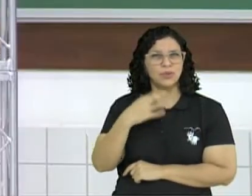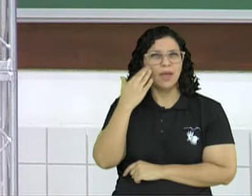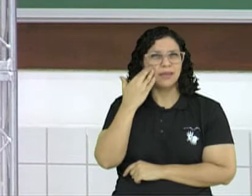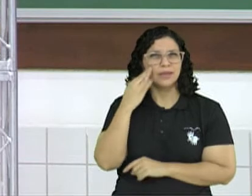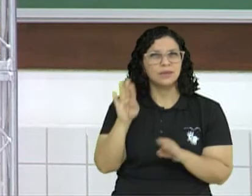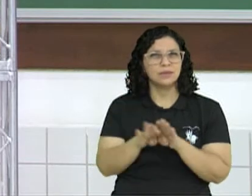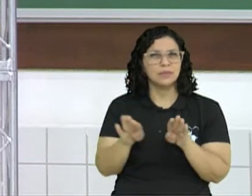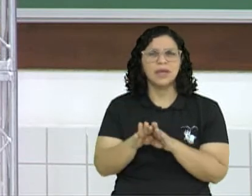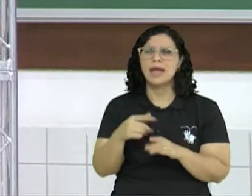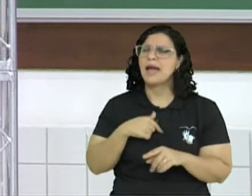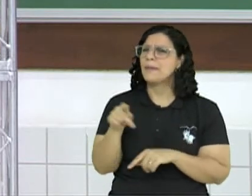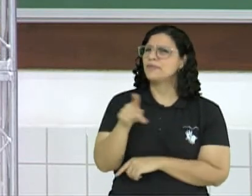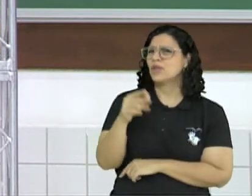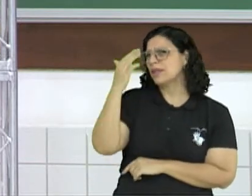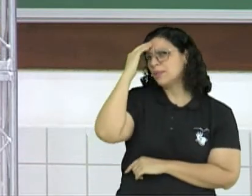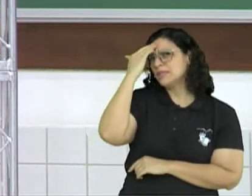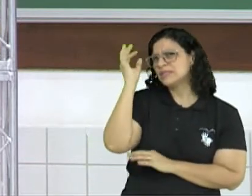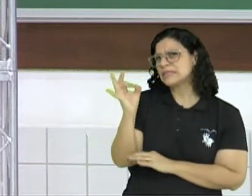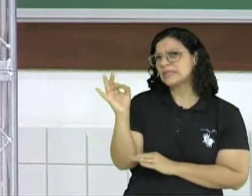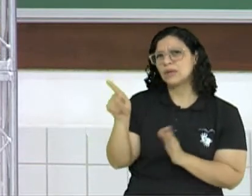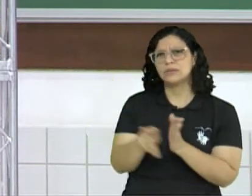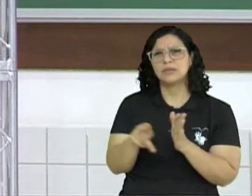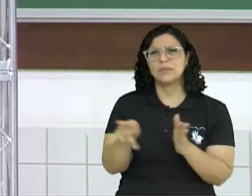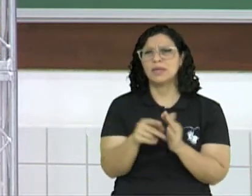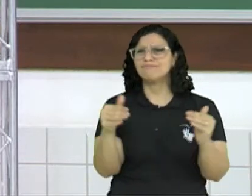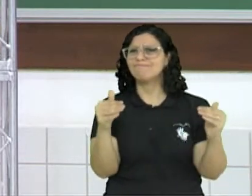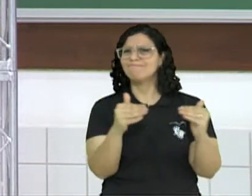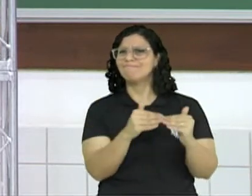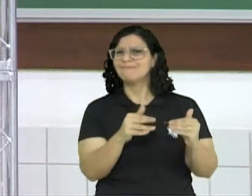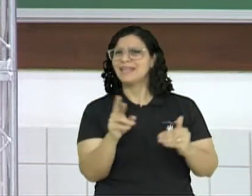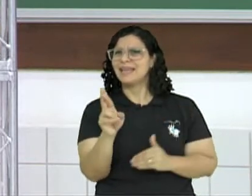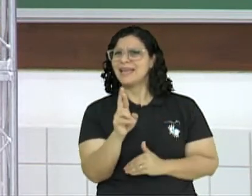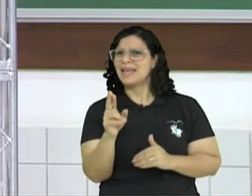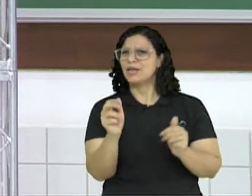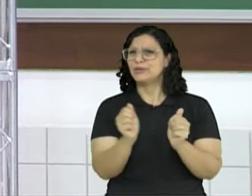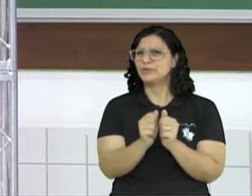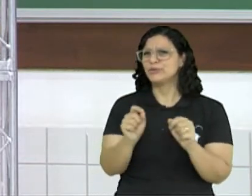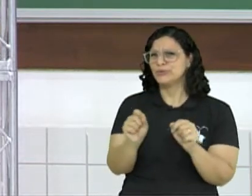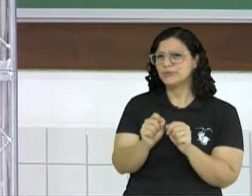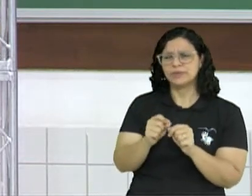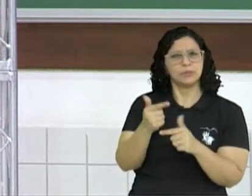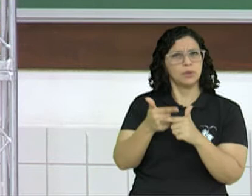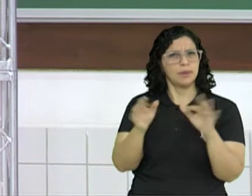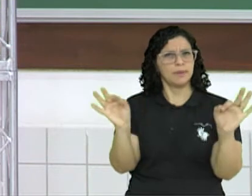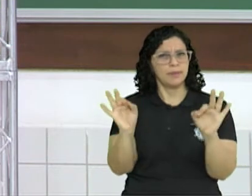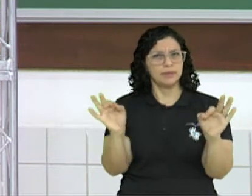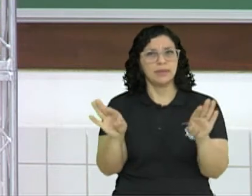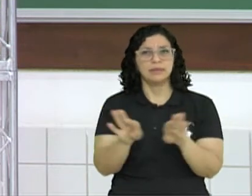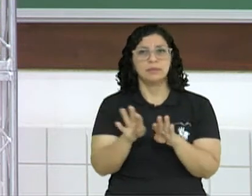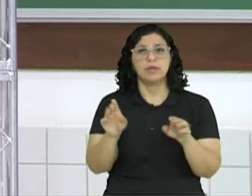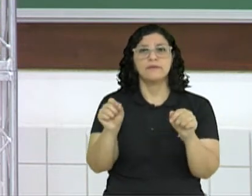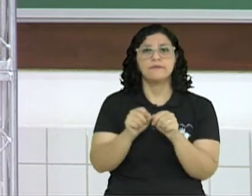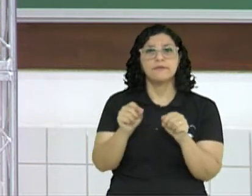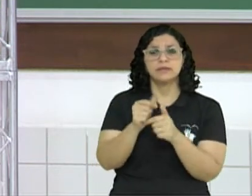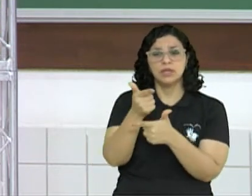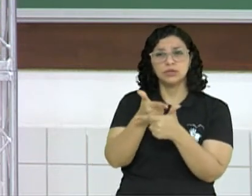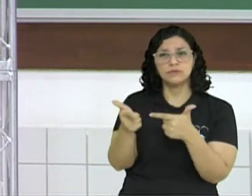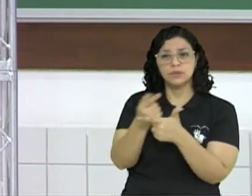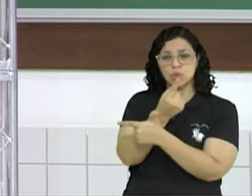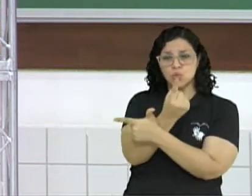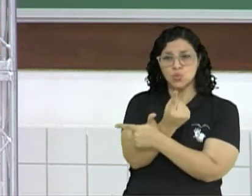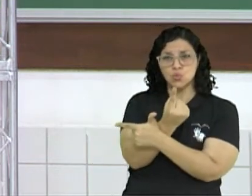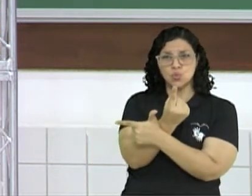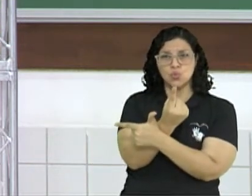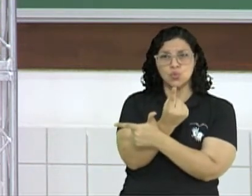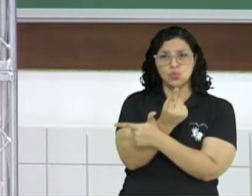Ah, professora, mas eu não entendi muito bem essa equivalência aí do real que a senhora fez. Não tem problema. Efetua a divisão. 1